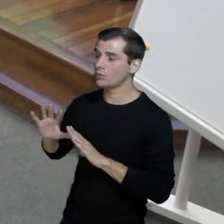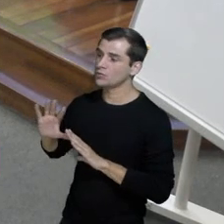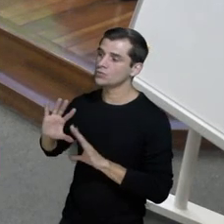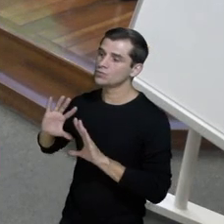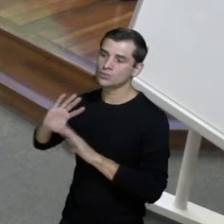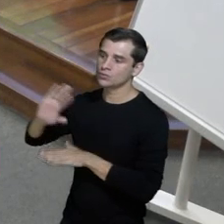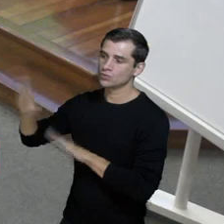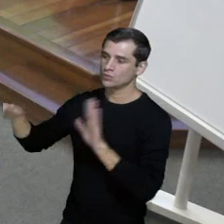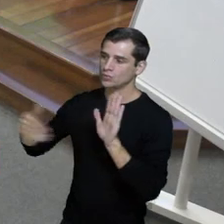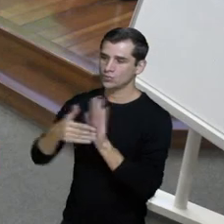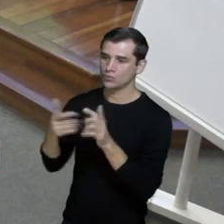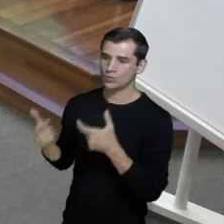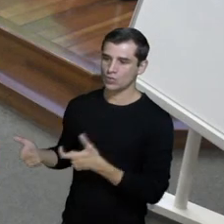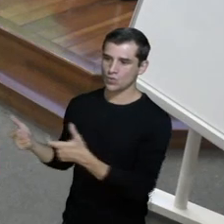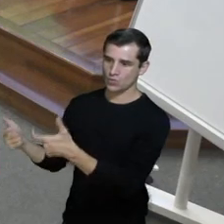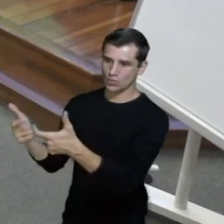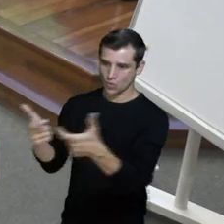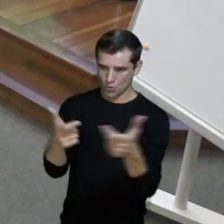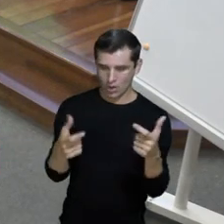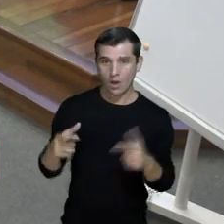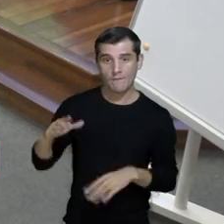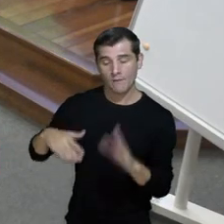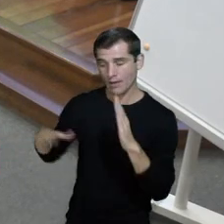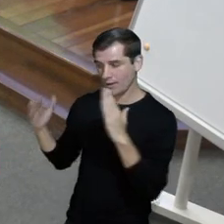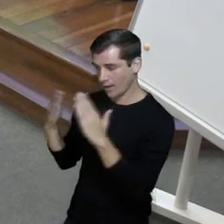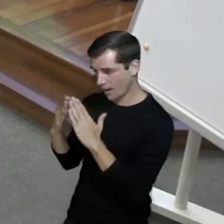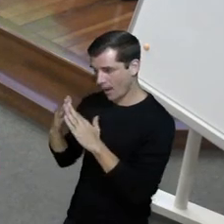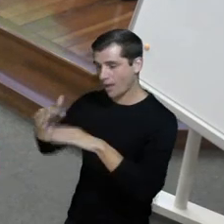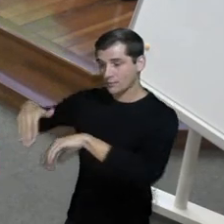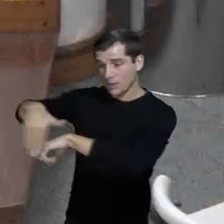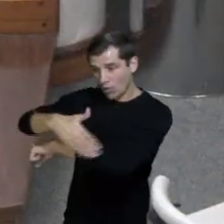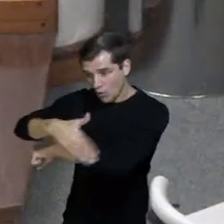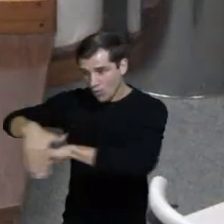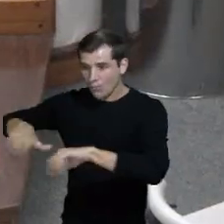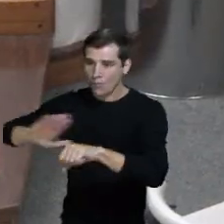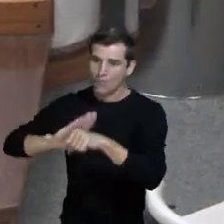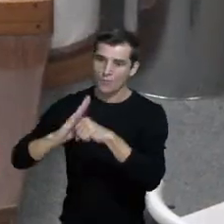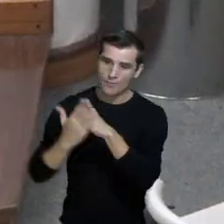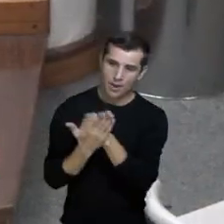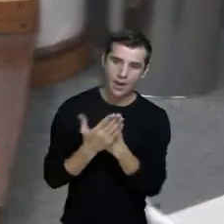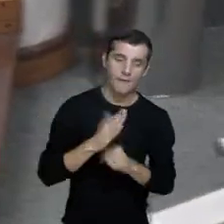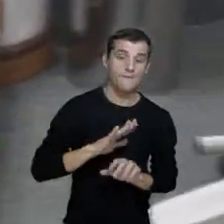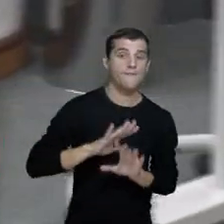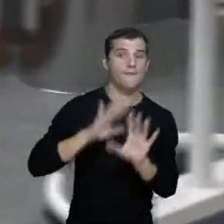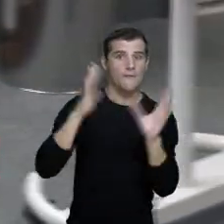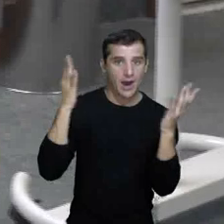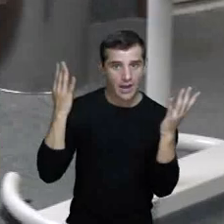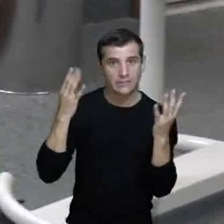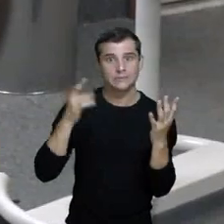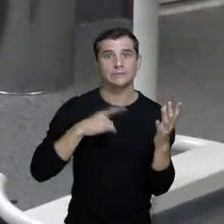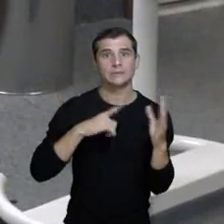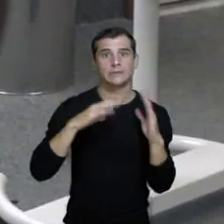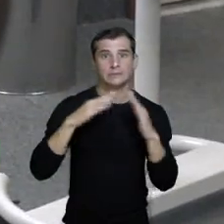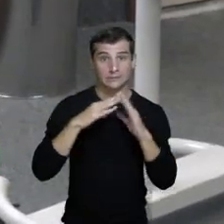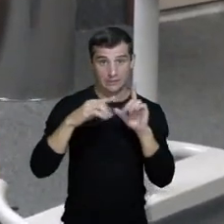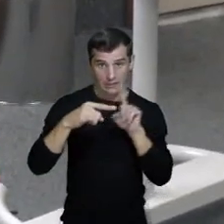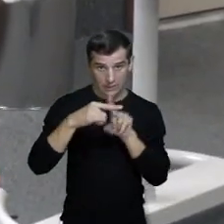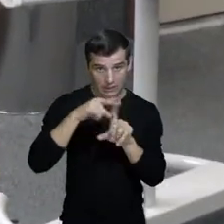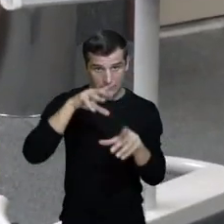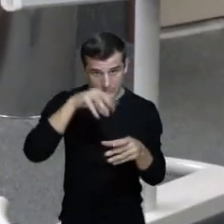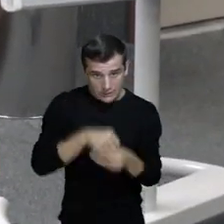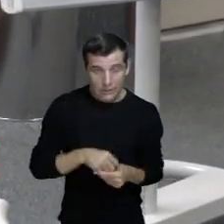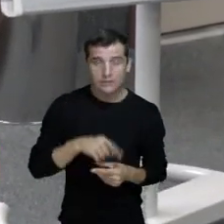lugares né na casa na rua nos bairros nas festas eh nas igrejas em